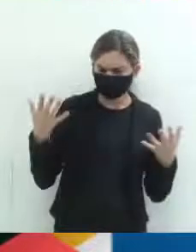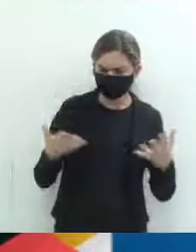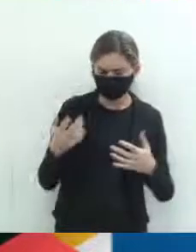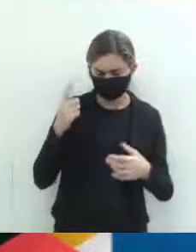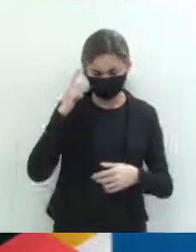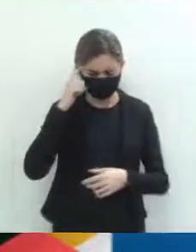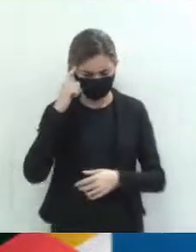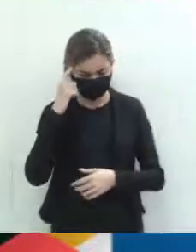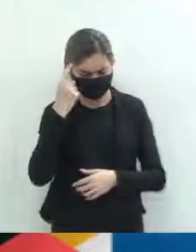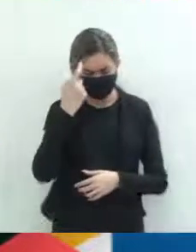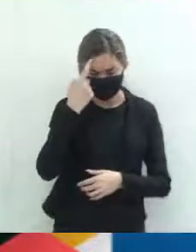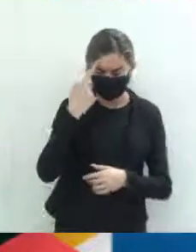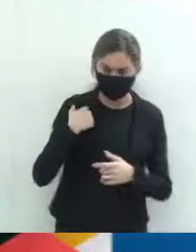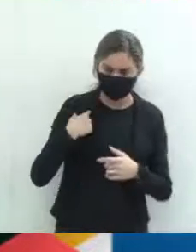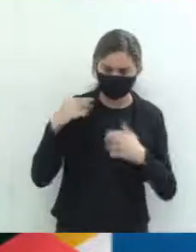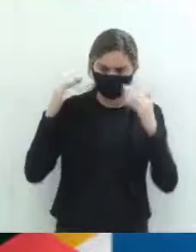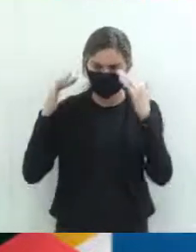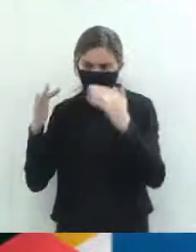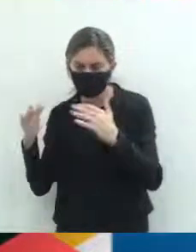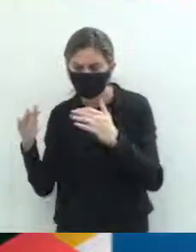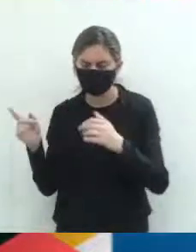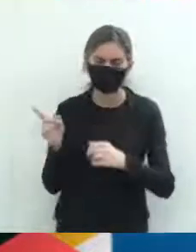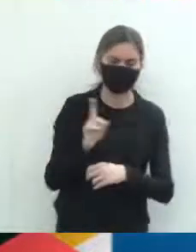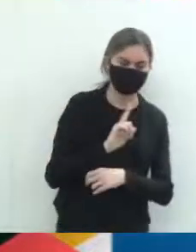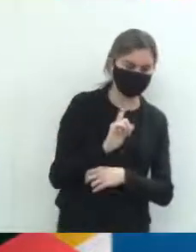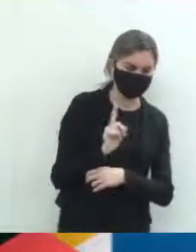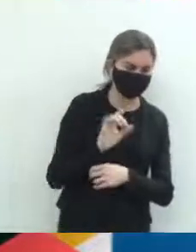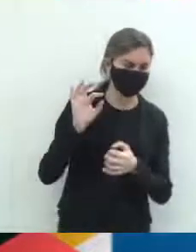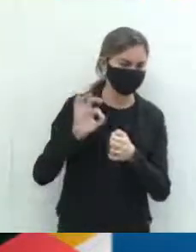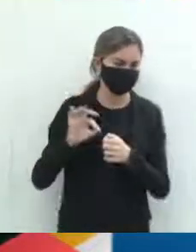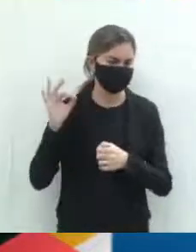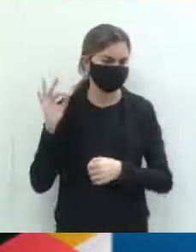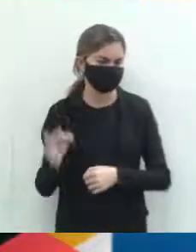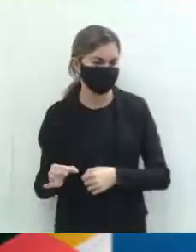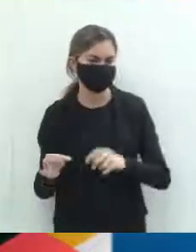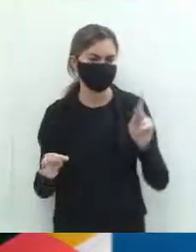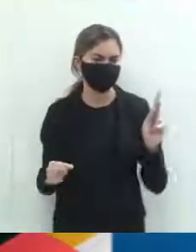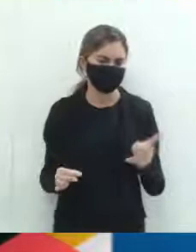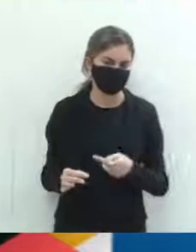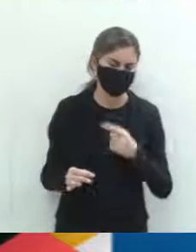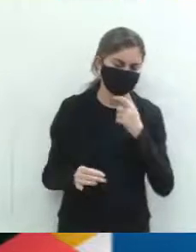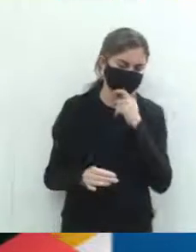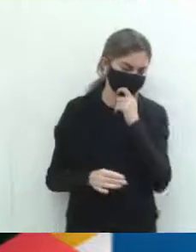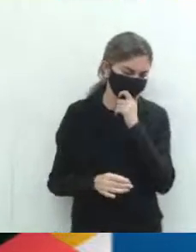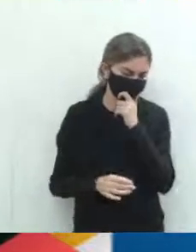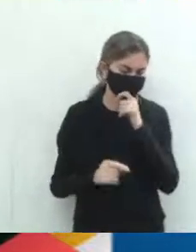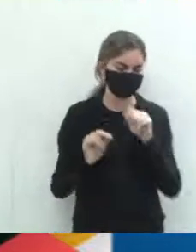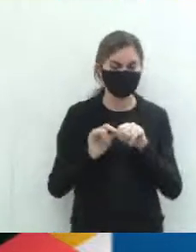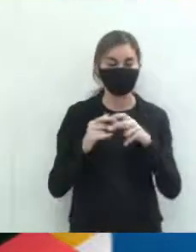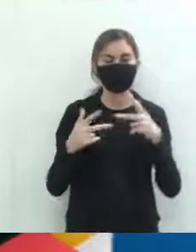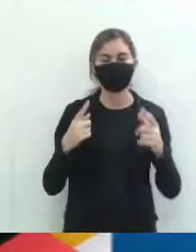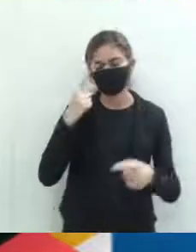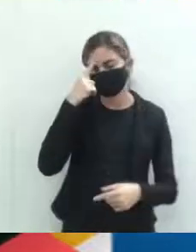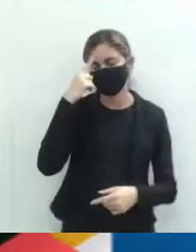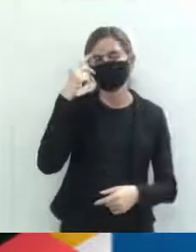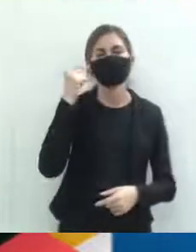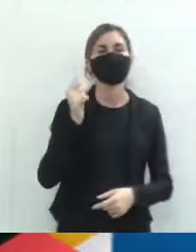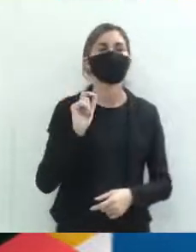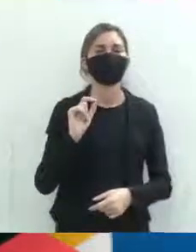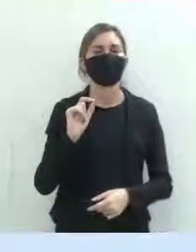na dúvida se faria ou não, se estava certo ou não fazer tal coisa. E de repente